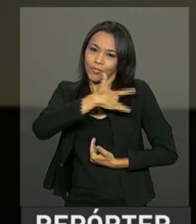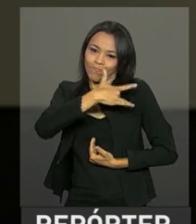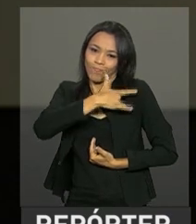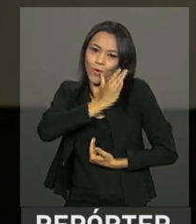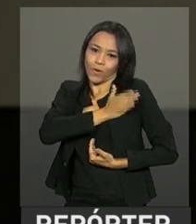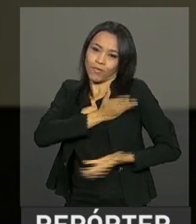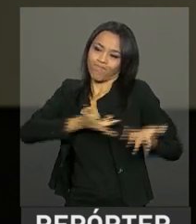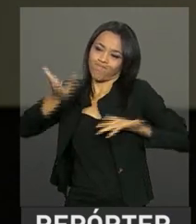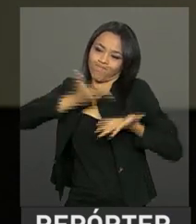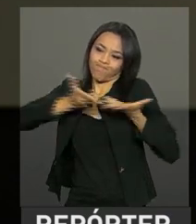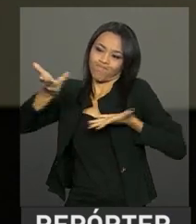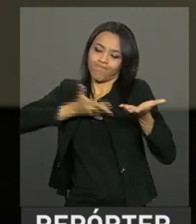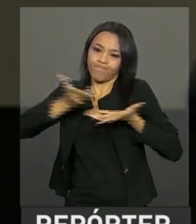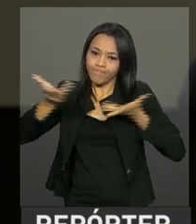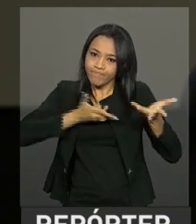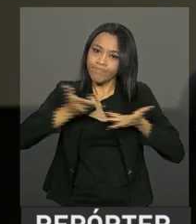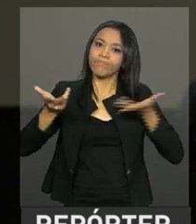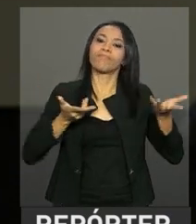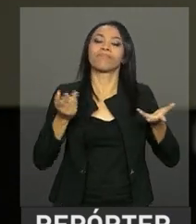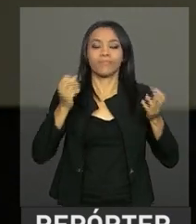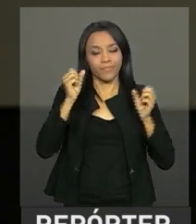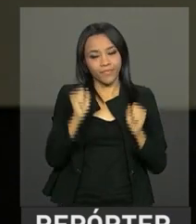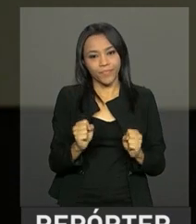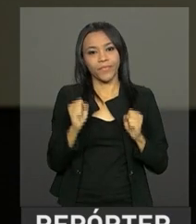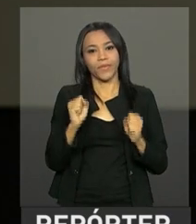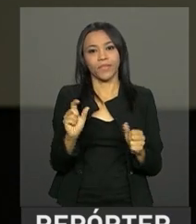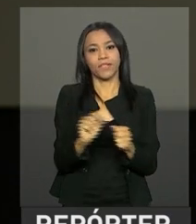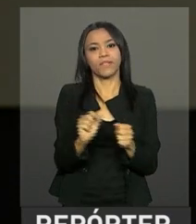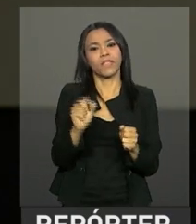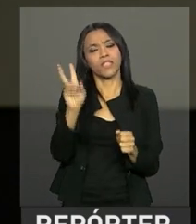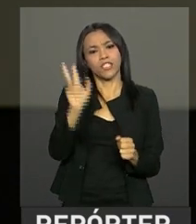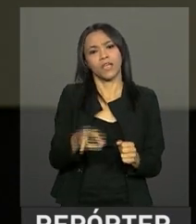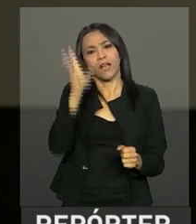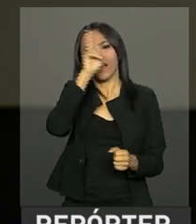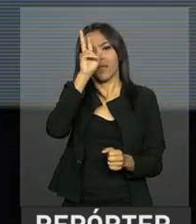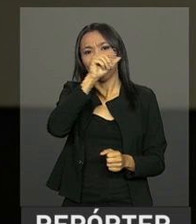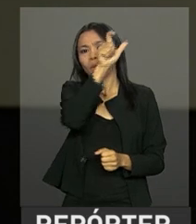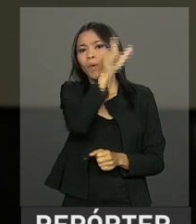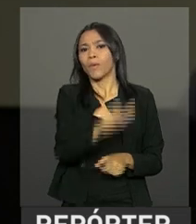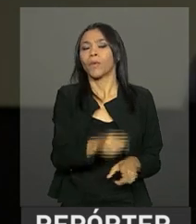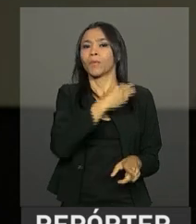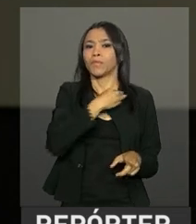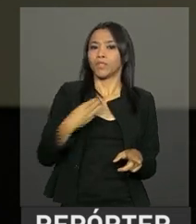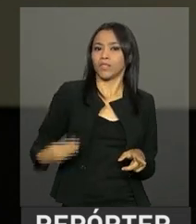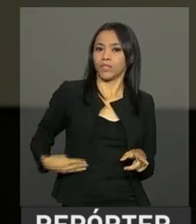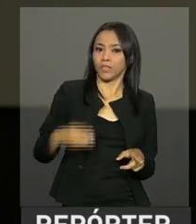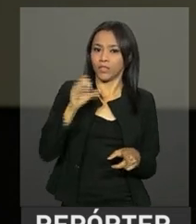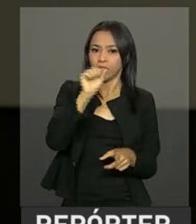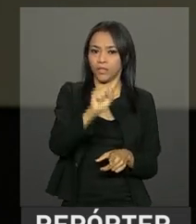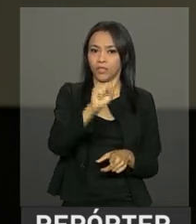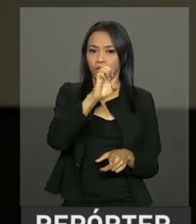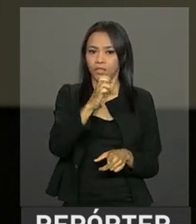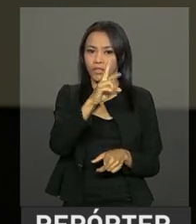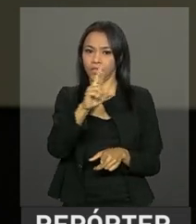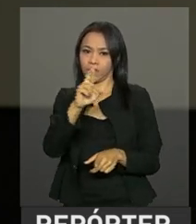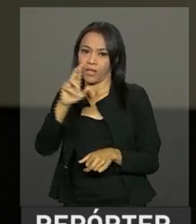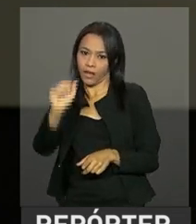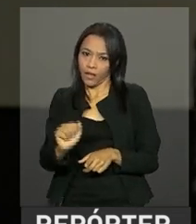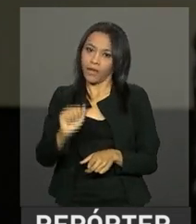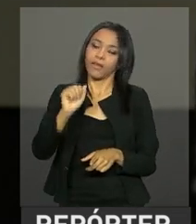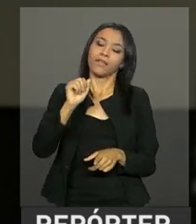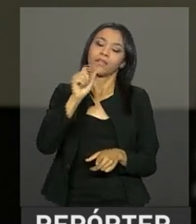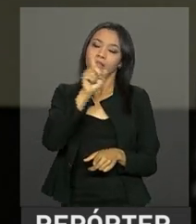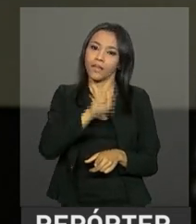de integração, que poderá ser feita, como lembra o ministro José Serra, por um incremento maior